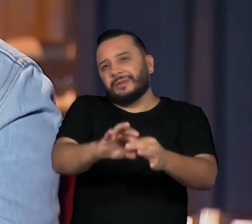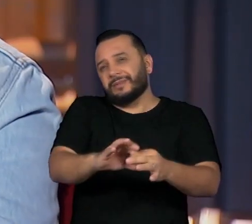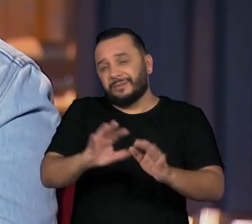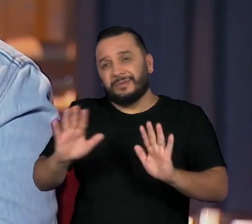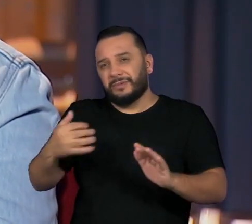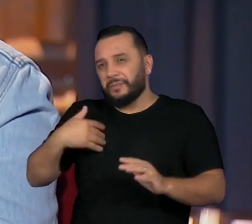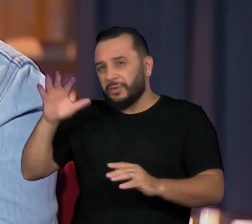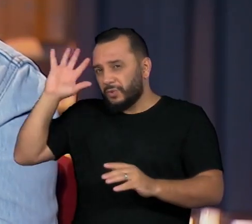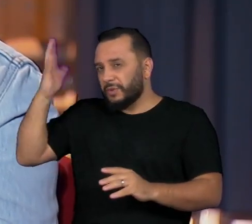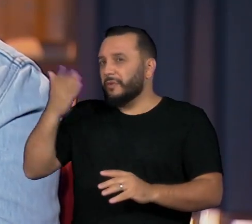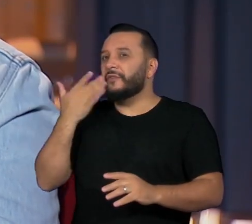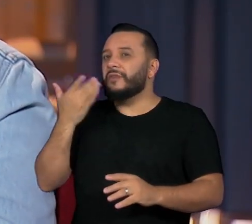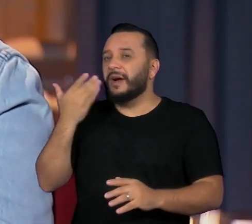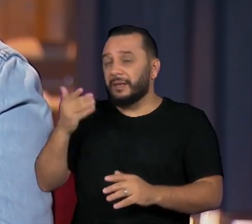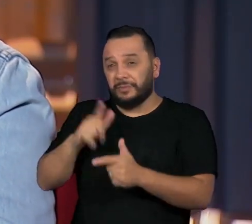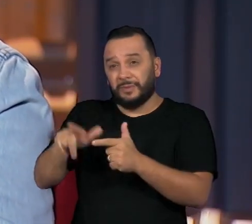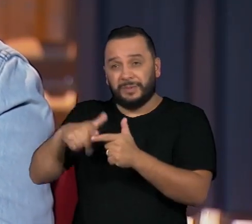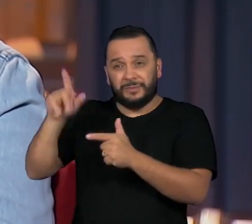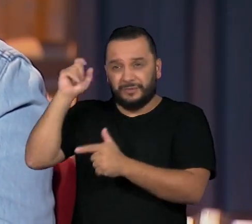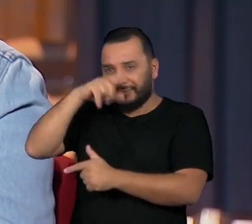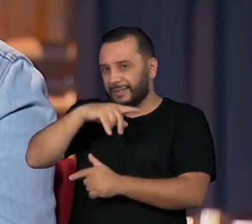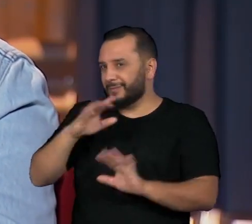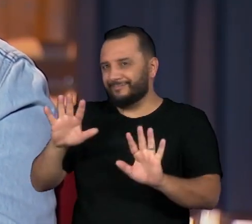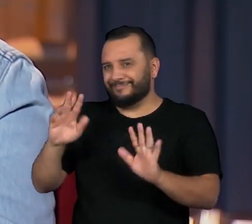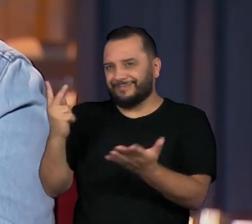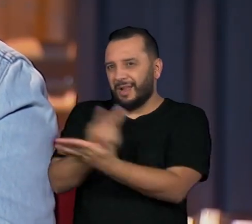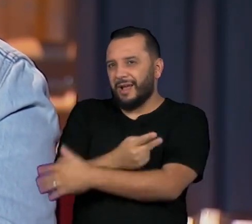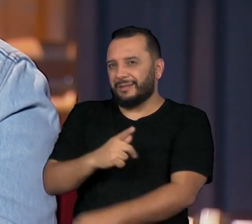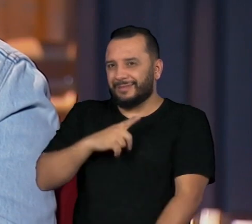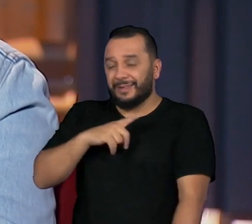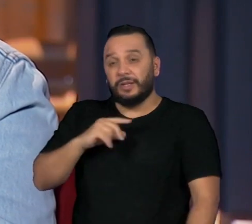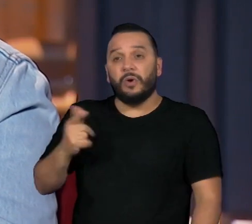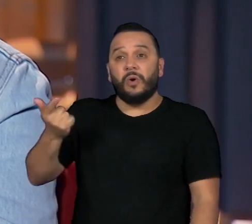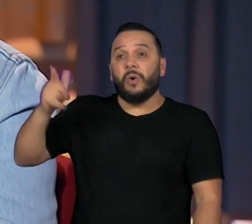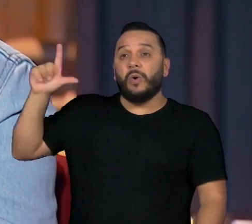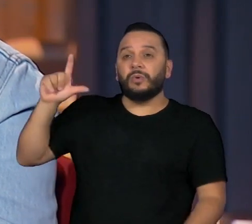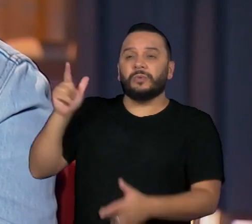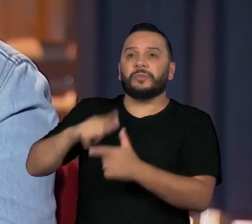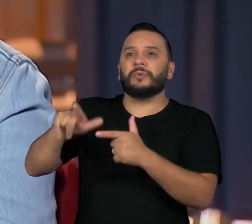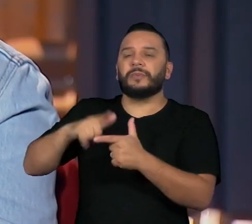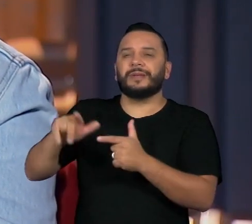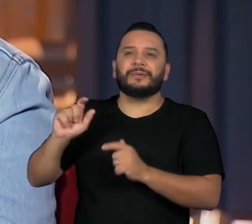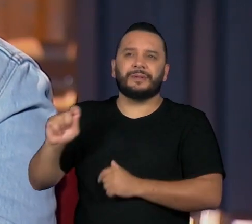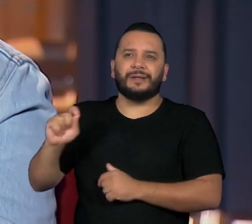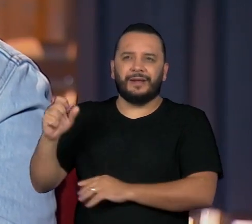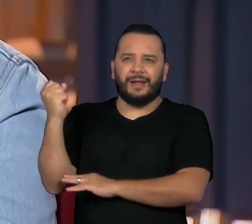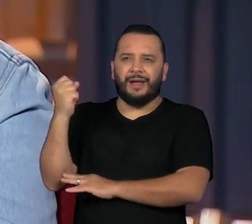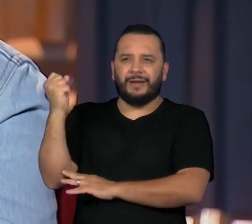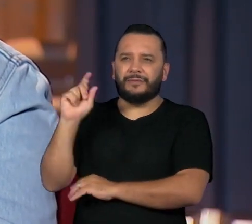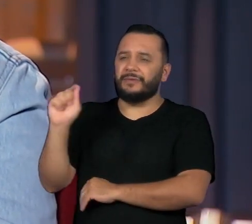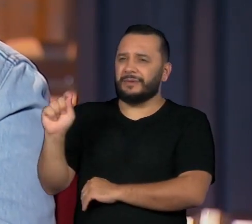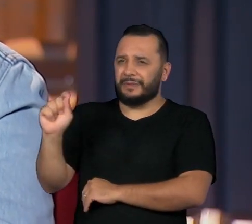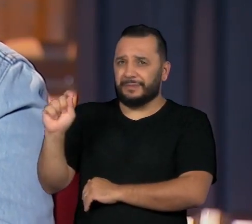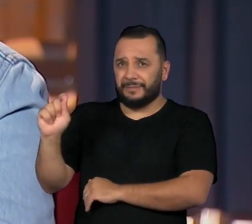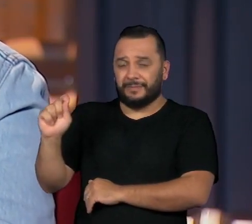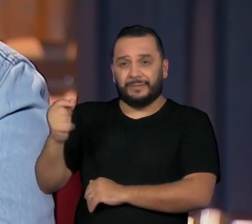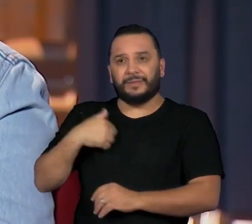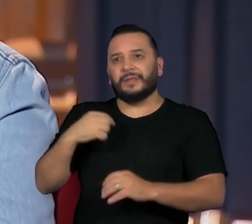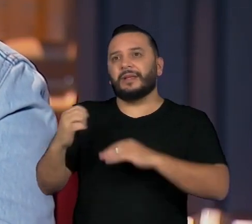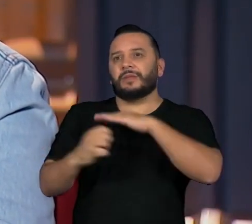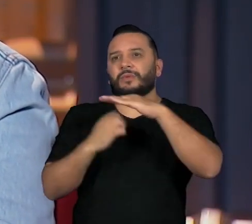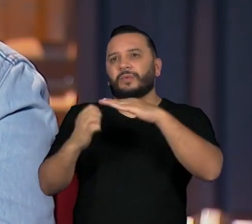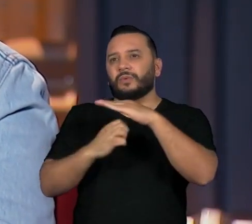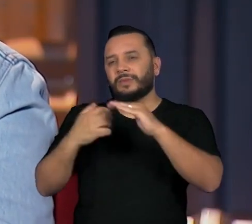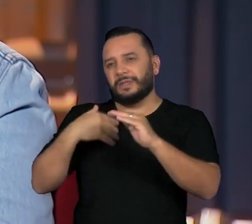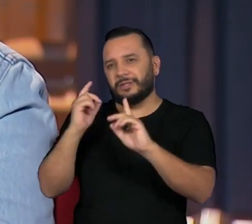complexos, ela é equivocada. Outro problema grave que está vindo aí é a descoberta dos psicodélicos pela grande indústria. Então,